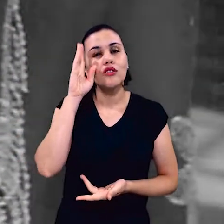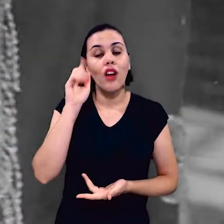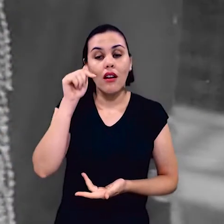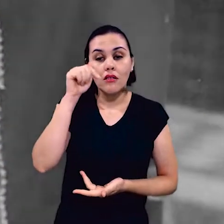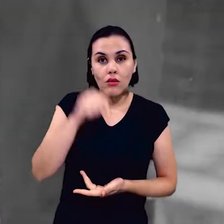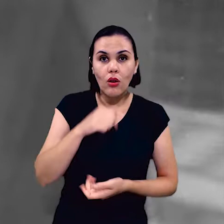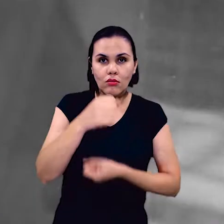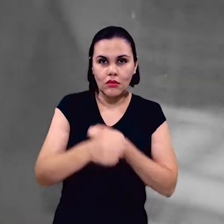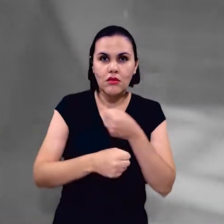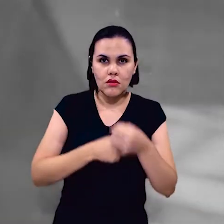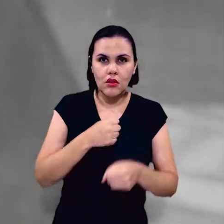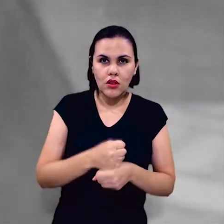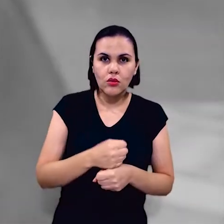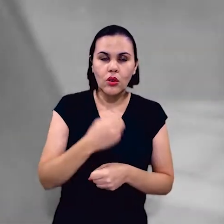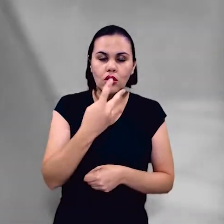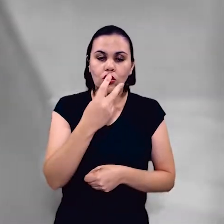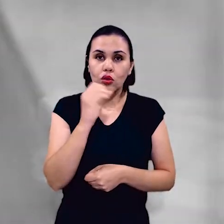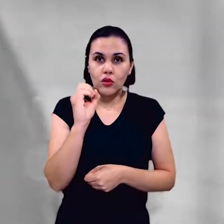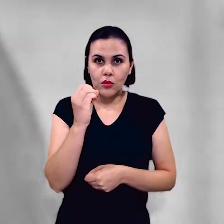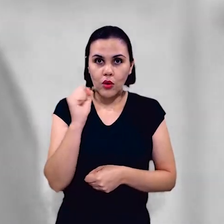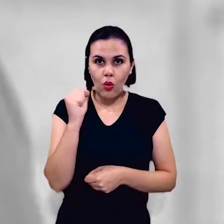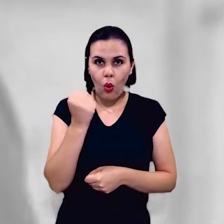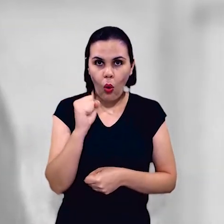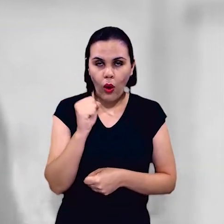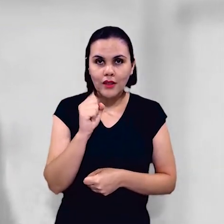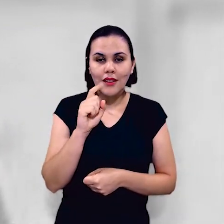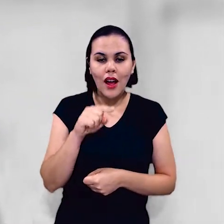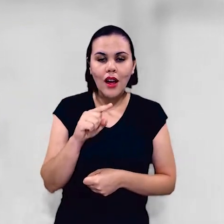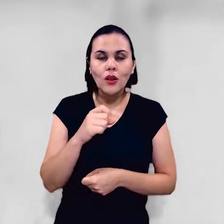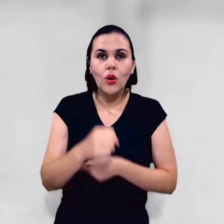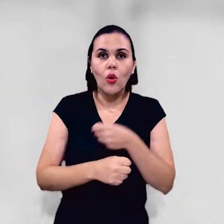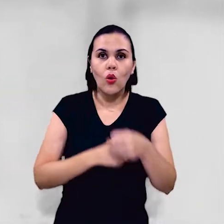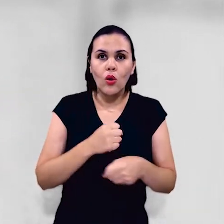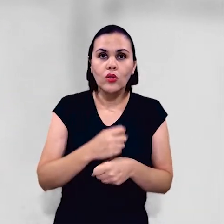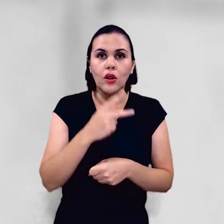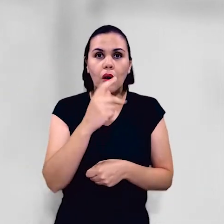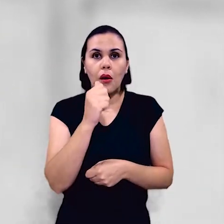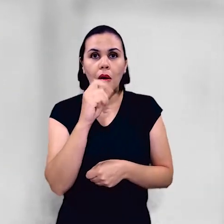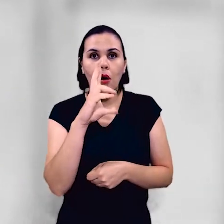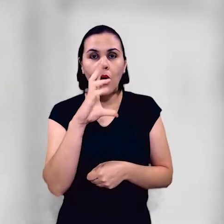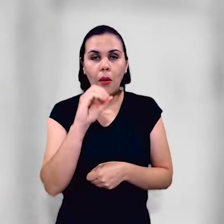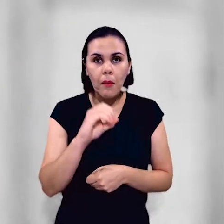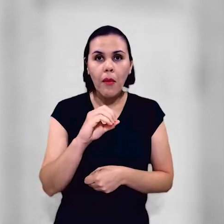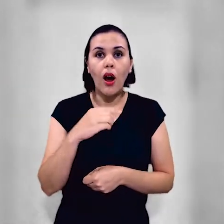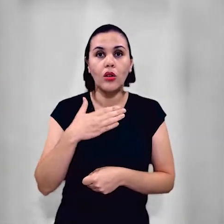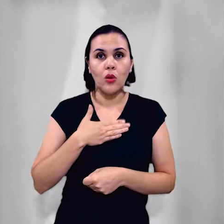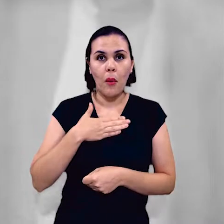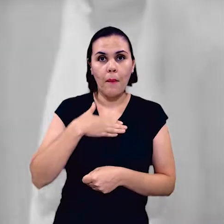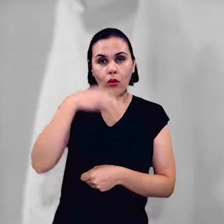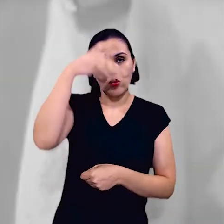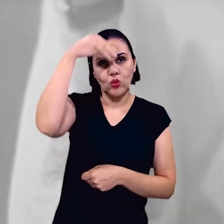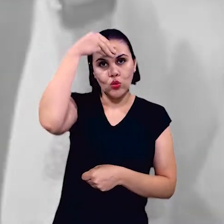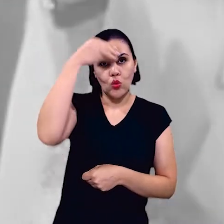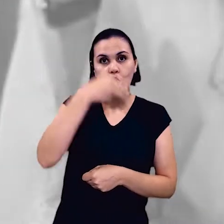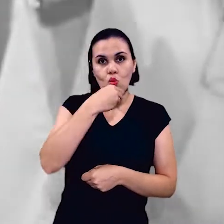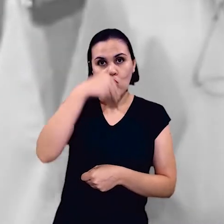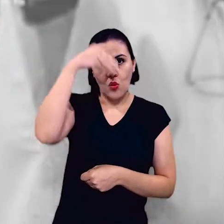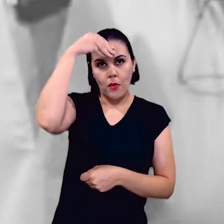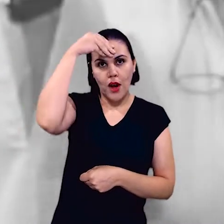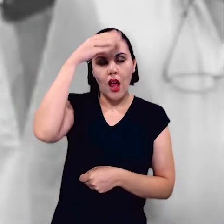E esse ano que ela faleceu, 2008, era o ano que o Paulo Vitor, meu sobrinho, filho da minha irmã Ana